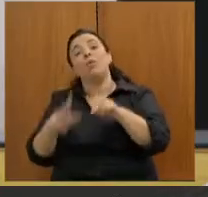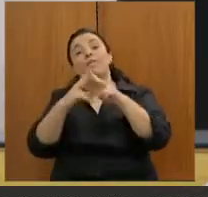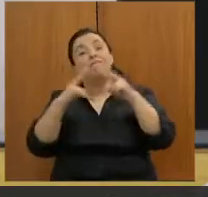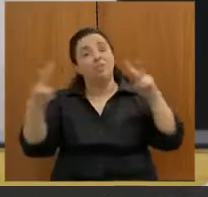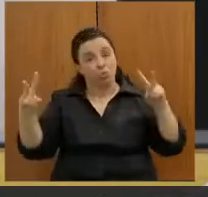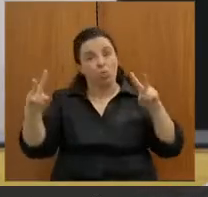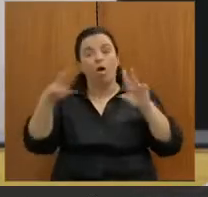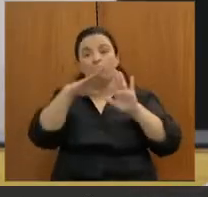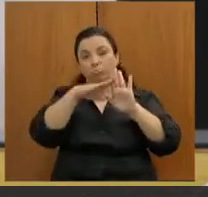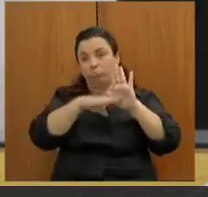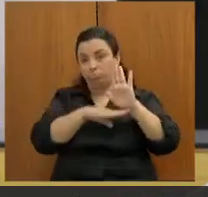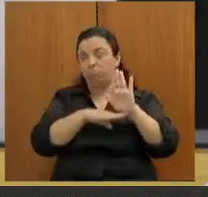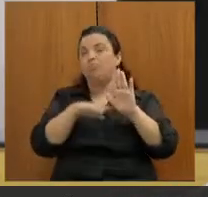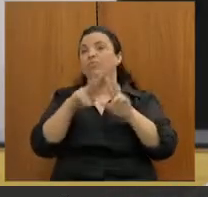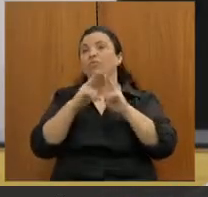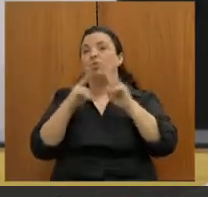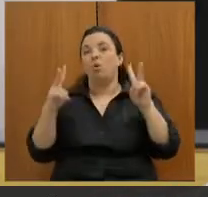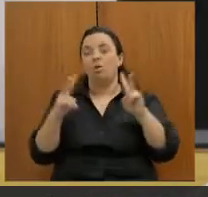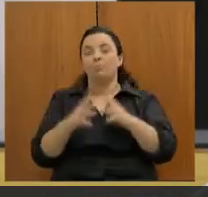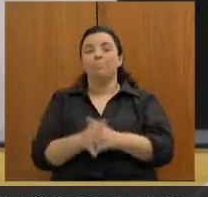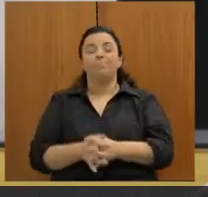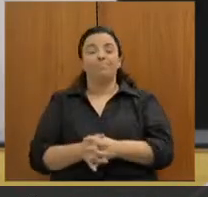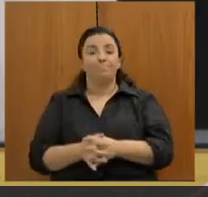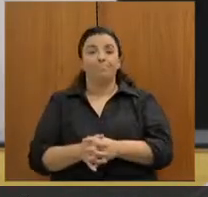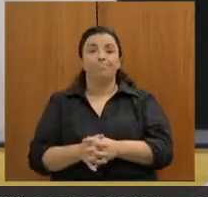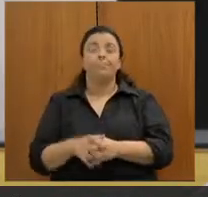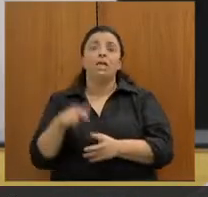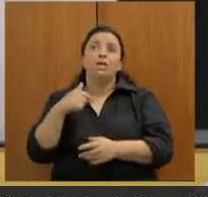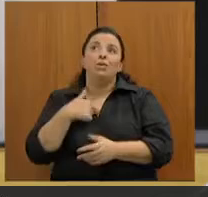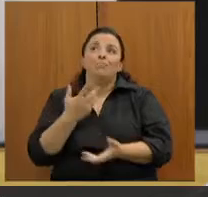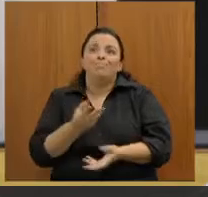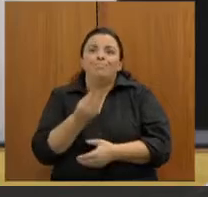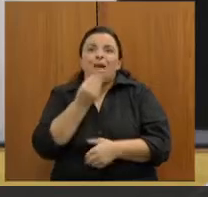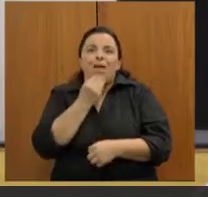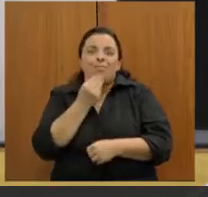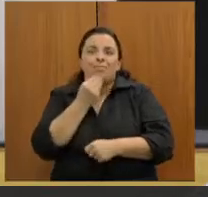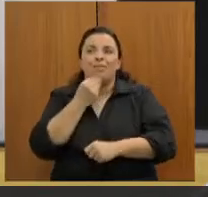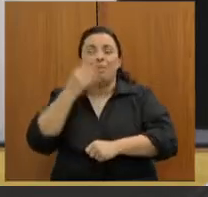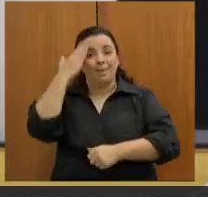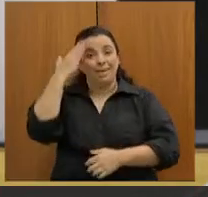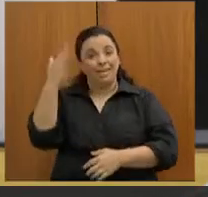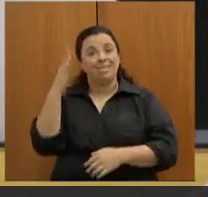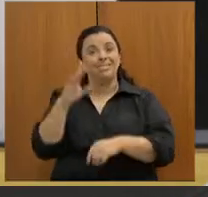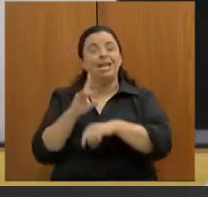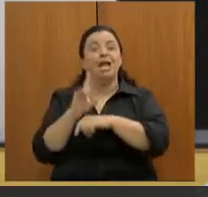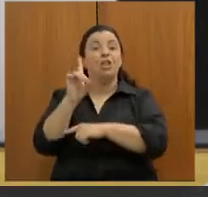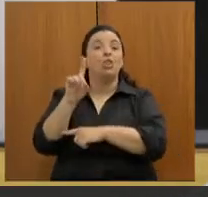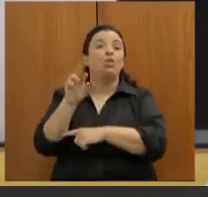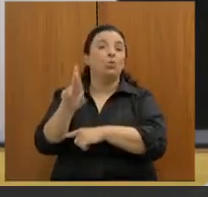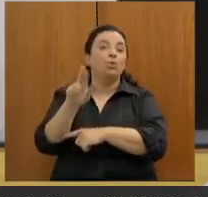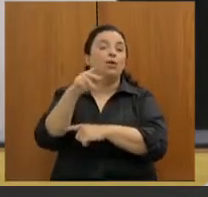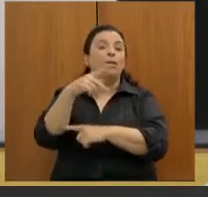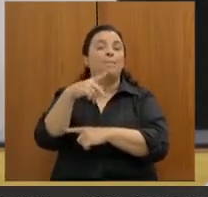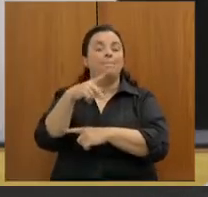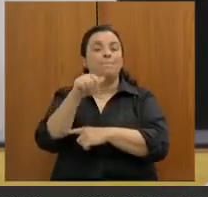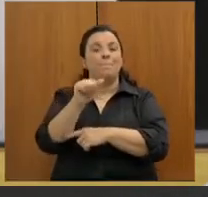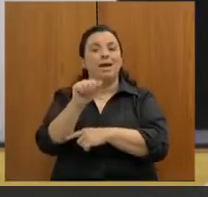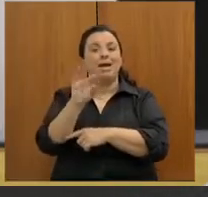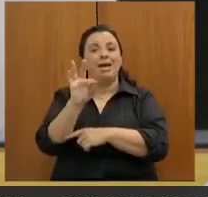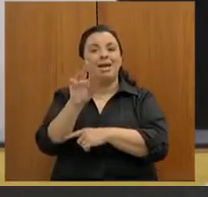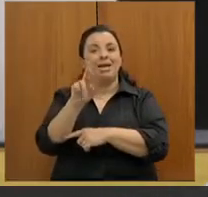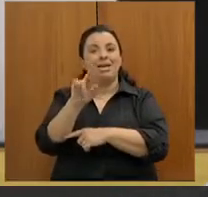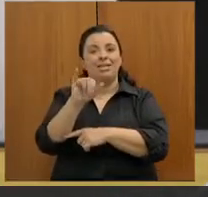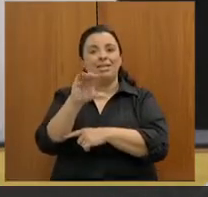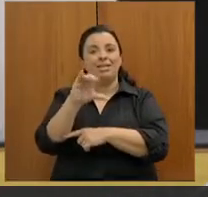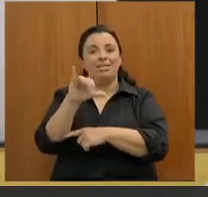e é que eu aproveito para deixar um agradecimento especial a Doutora Patrícia que ser a nossa palestrante